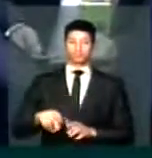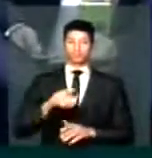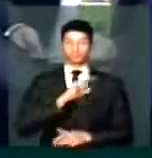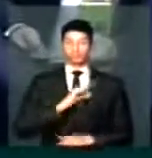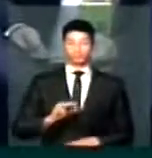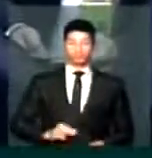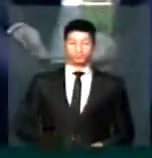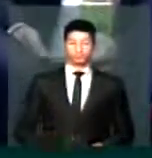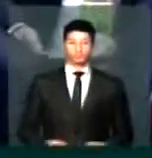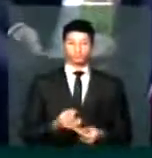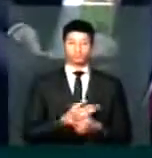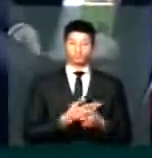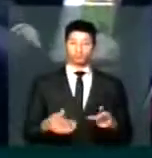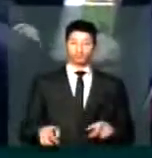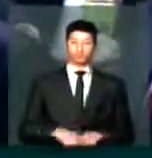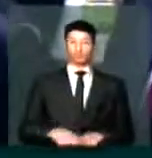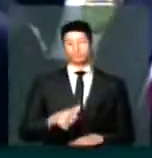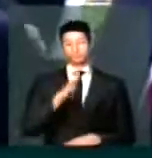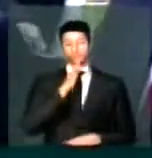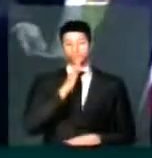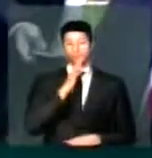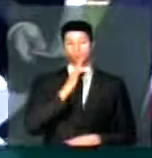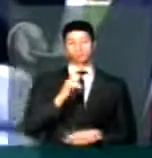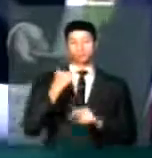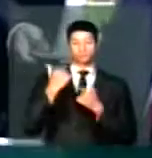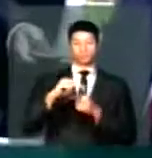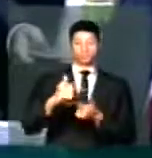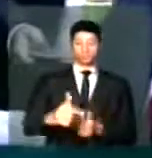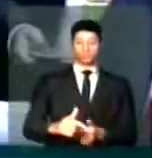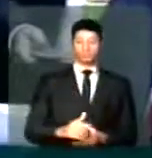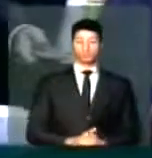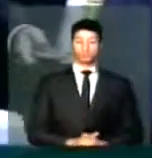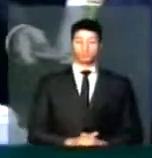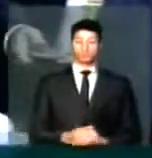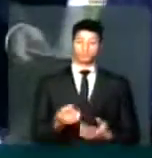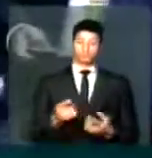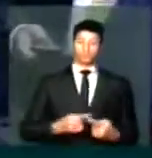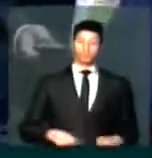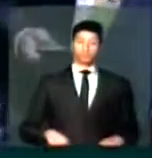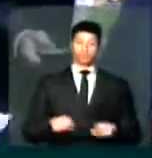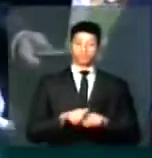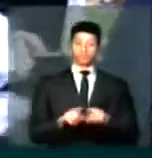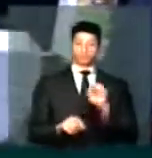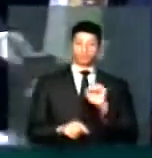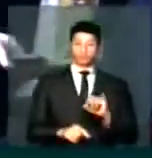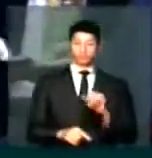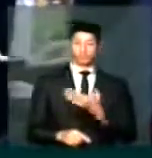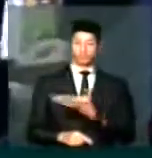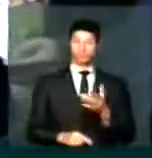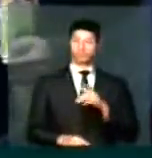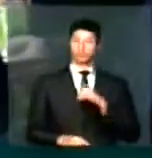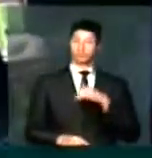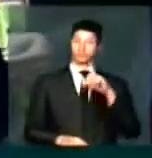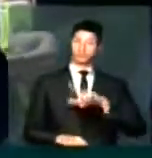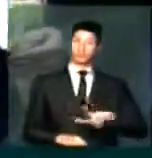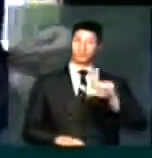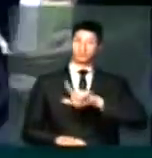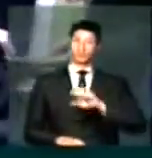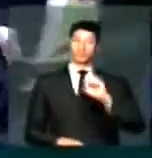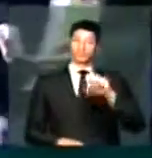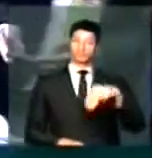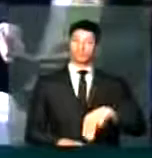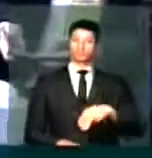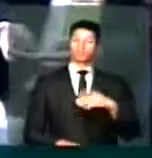patrimônio genético e do conhecimento tradicional. Então, se nós temos a lógica, sim,